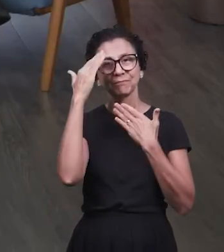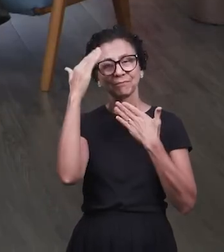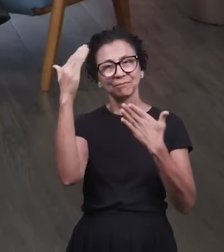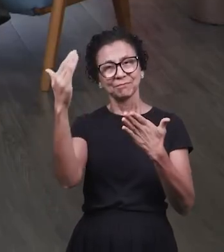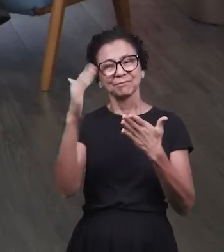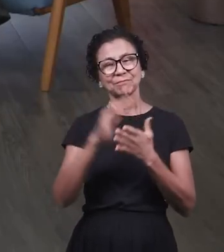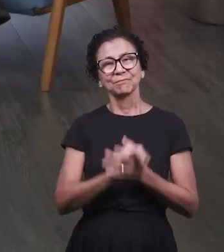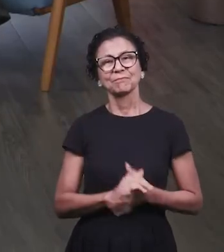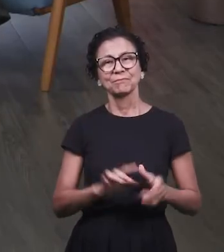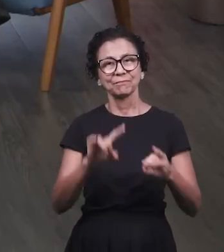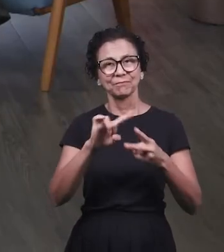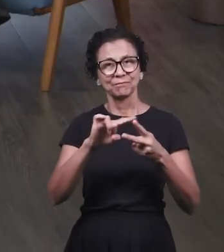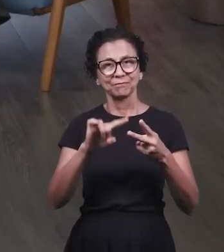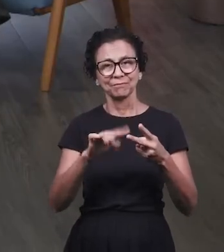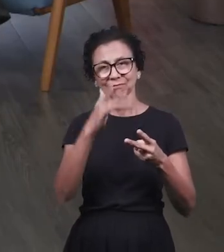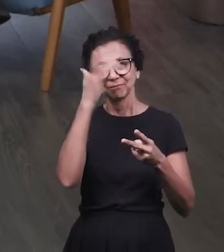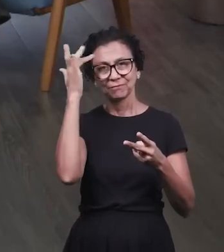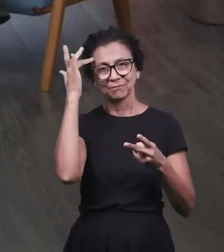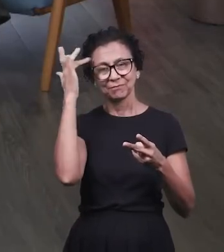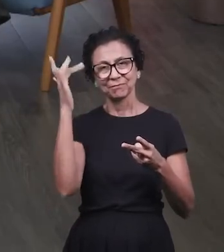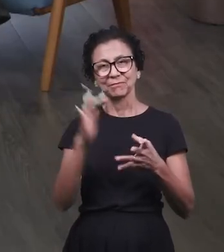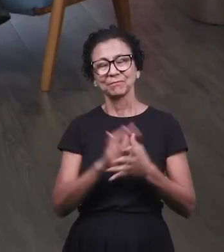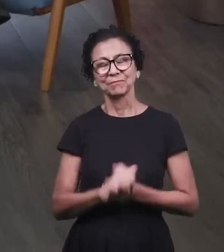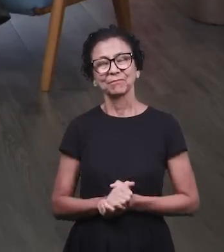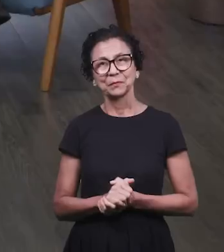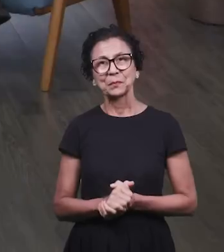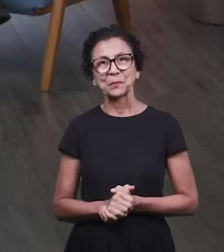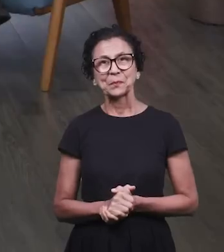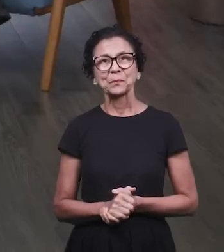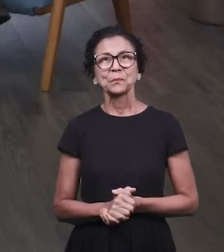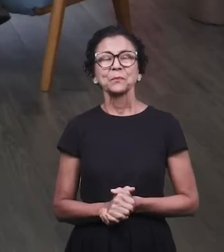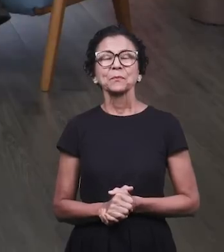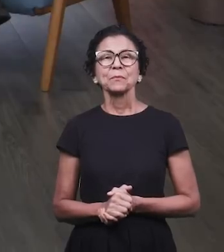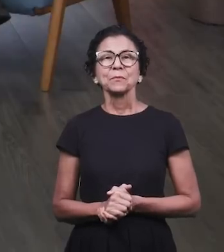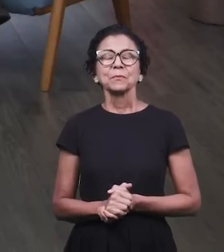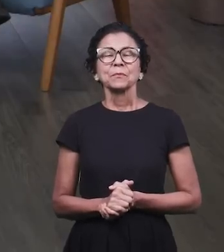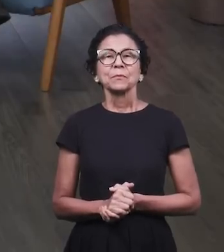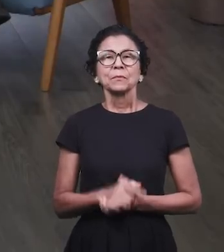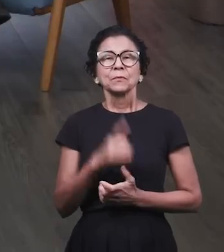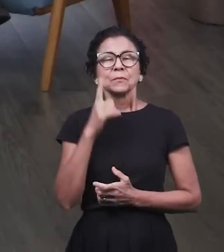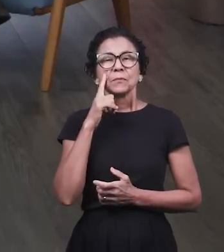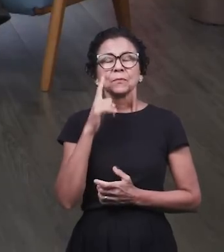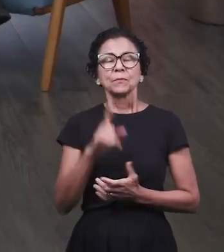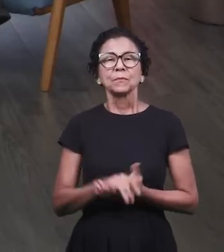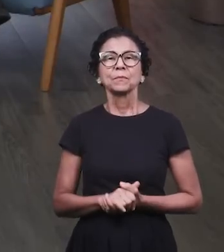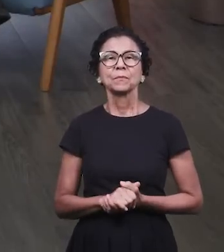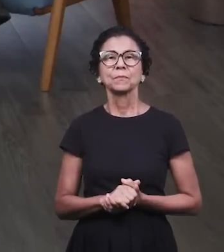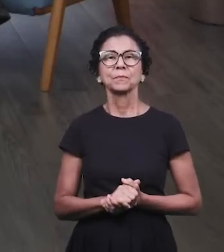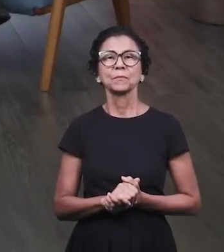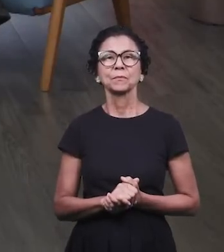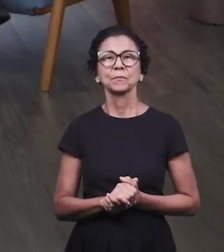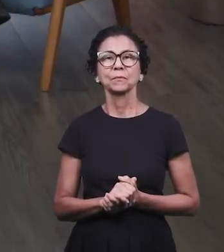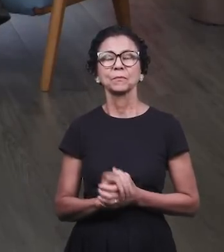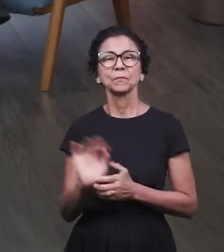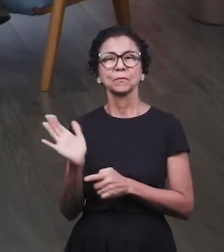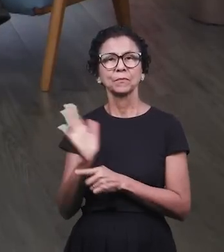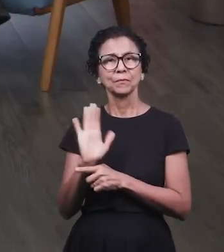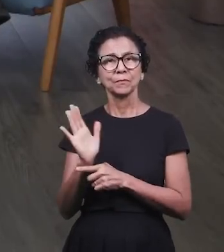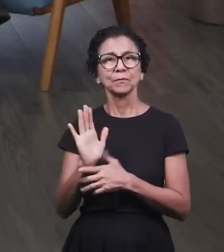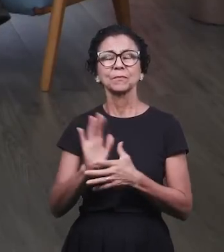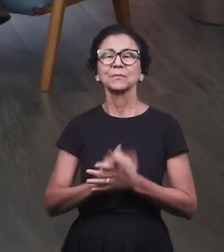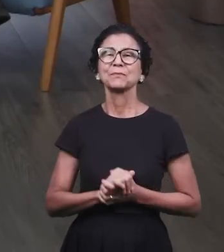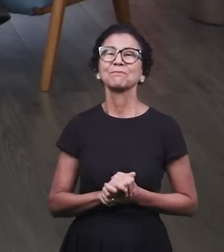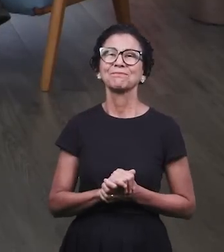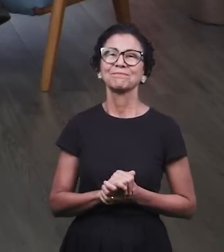Obrigado, Jurandir. Obrigado, Roberto. E agora nós vamos assistir a 2 vídeos de mensagens que nos foram enviadas em vídeo. E